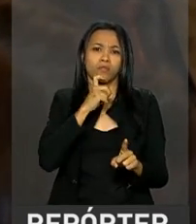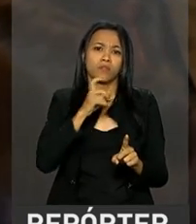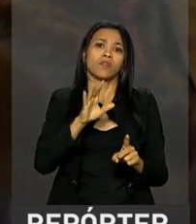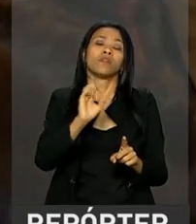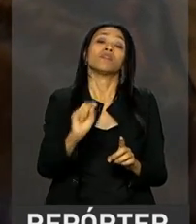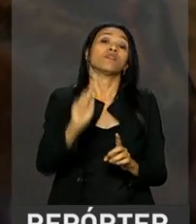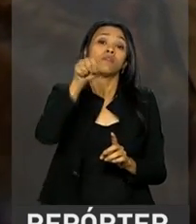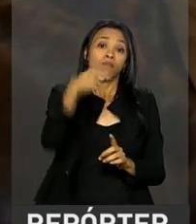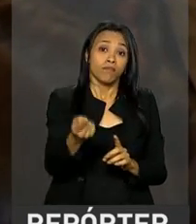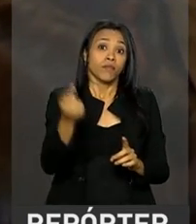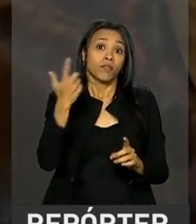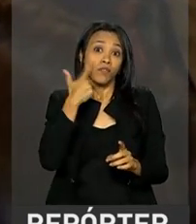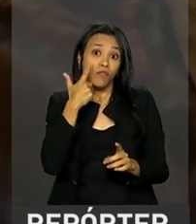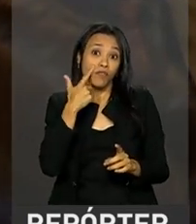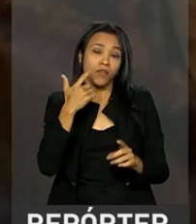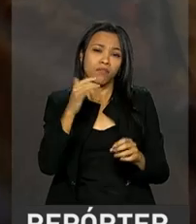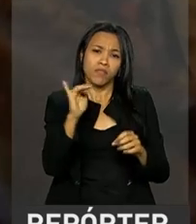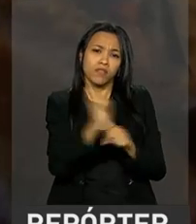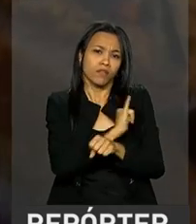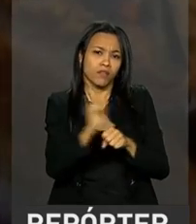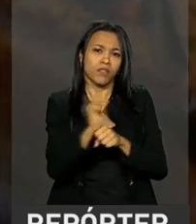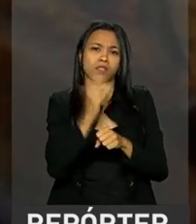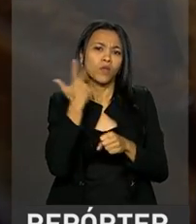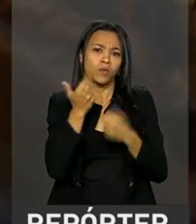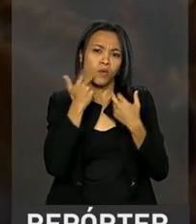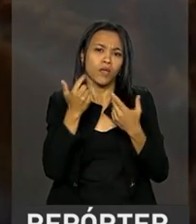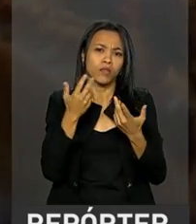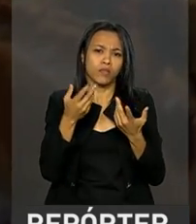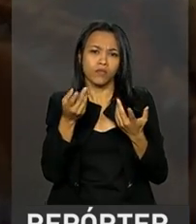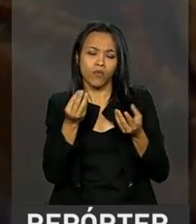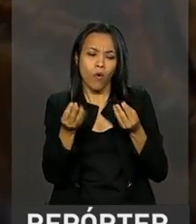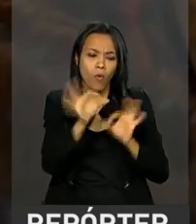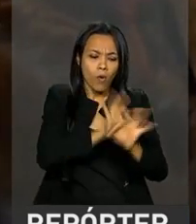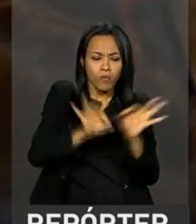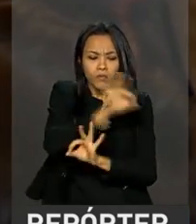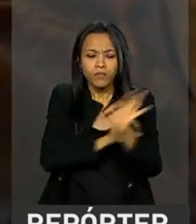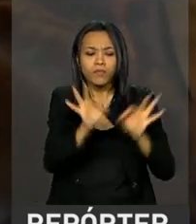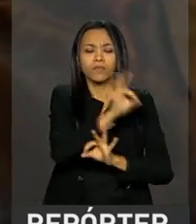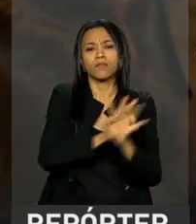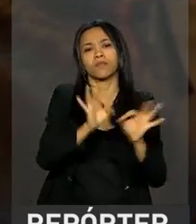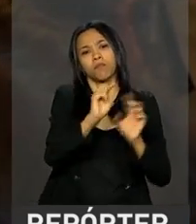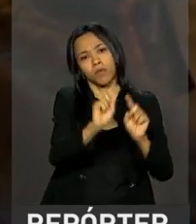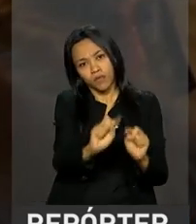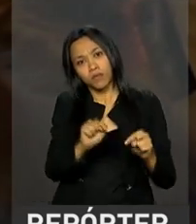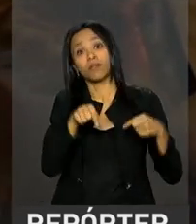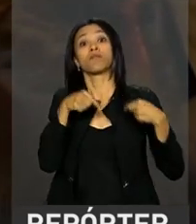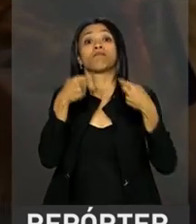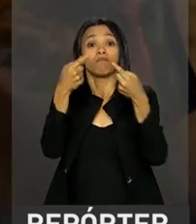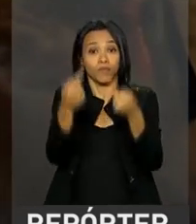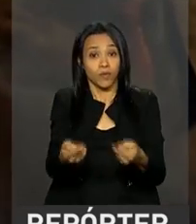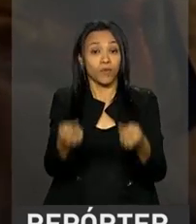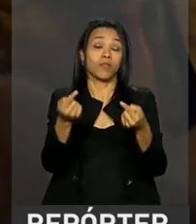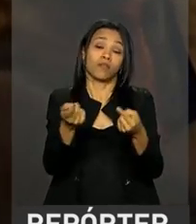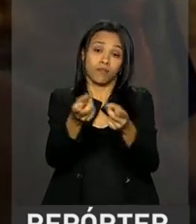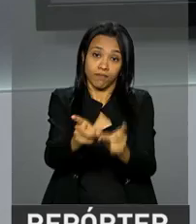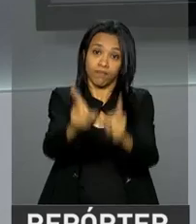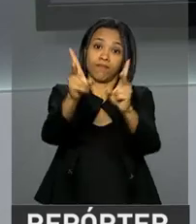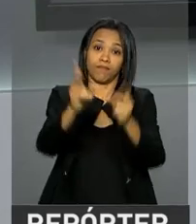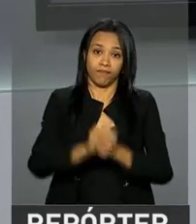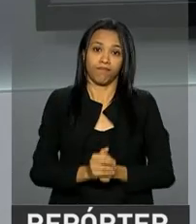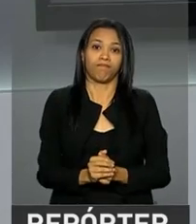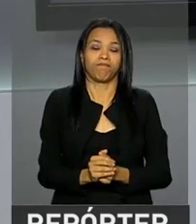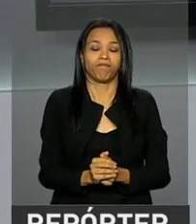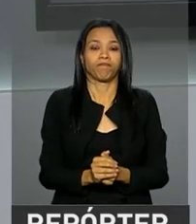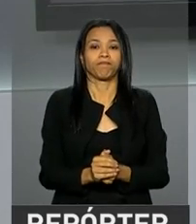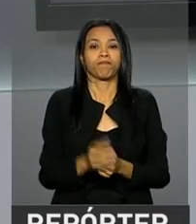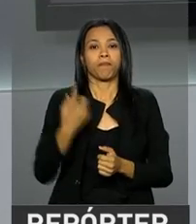temos que aprofundar aquelas medidas que são naturais no processo como esse para que a gente possa então ah fazer esta abertura de Capital